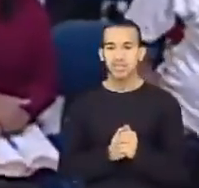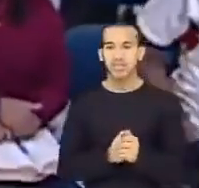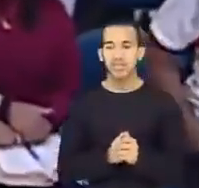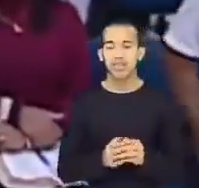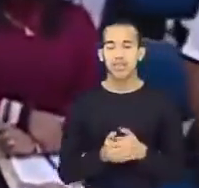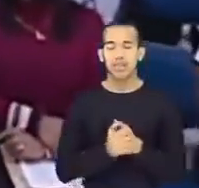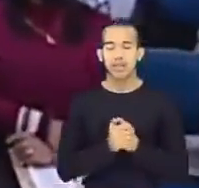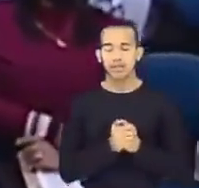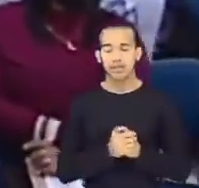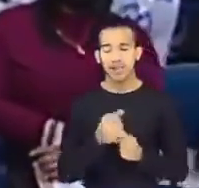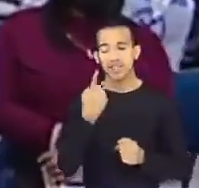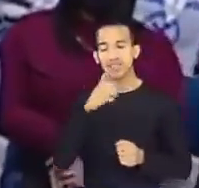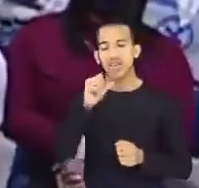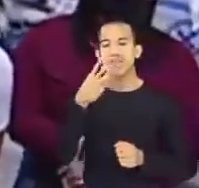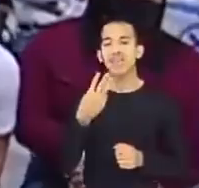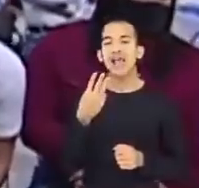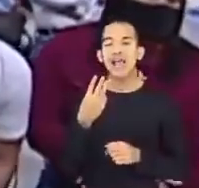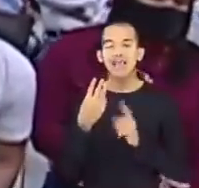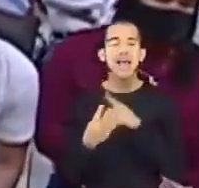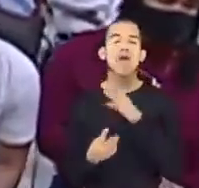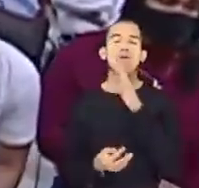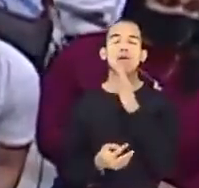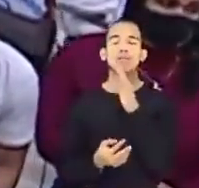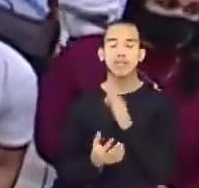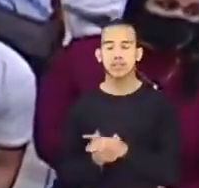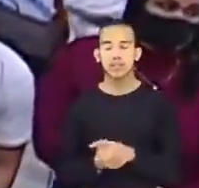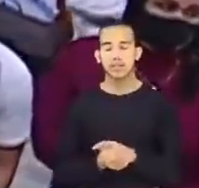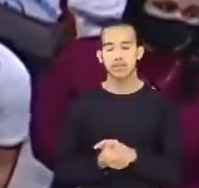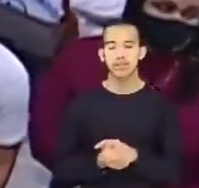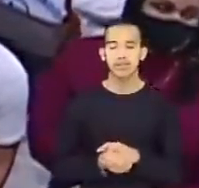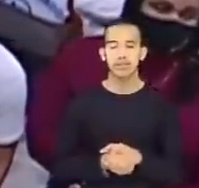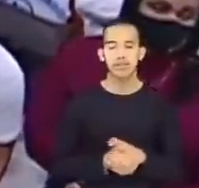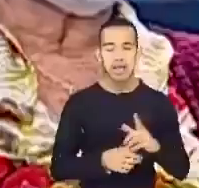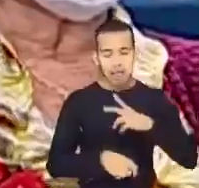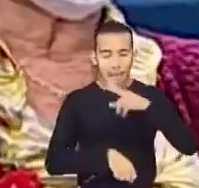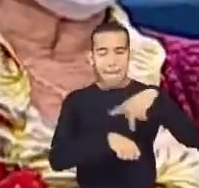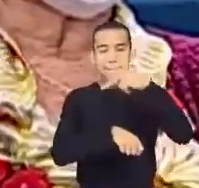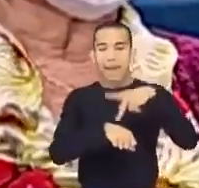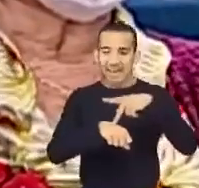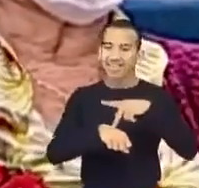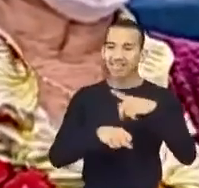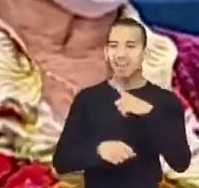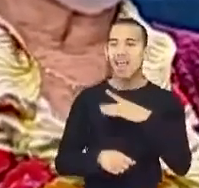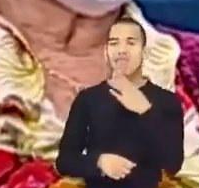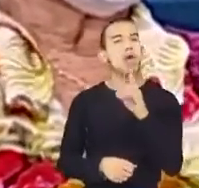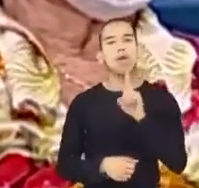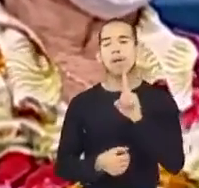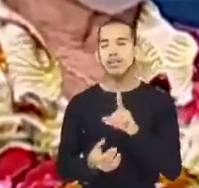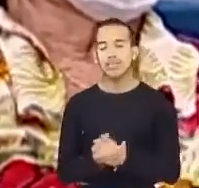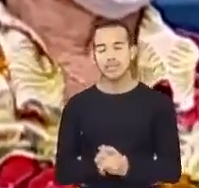São 193 reconhecidamente, mas tem países que não foram reconhecidos pela ONU. Só